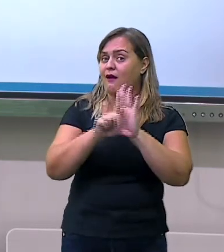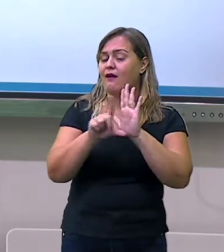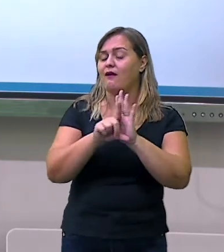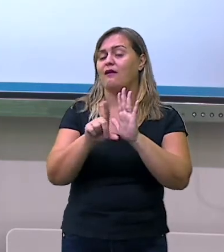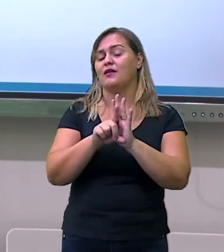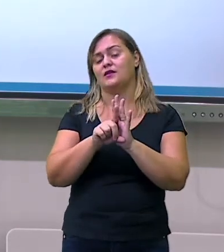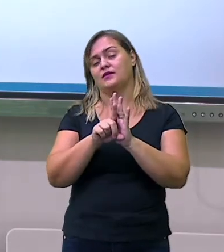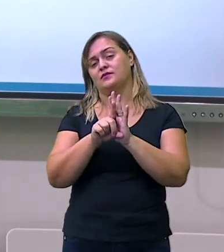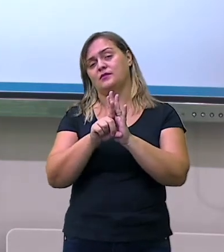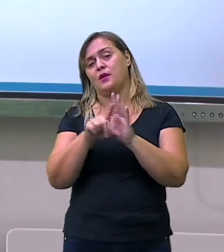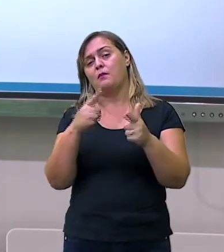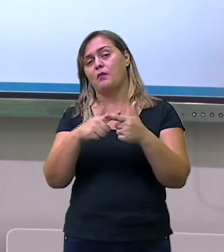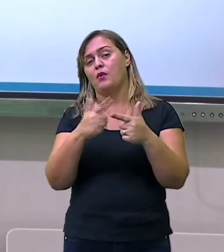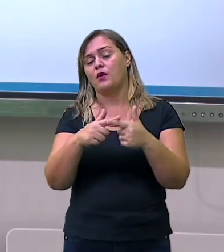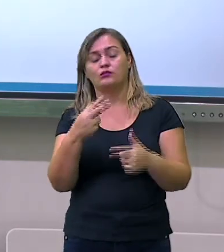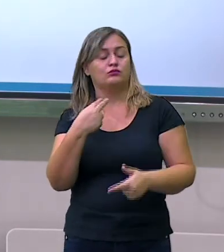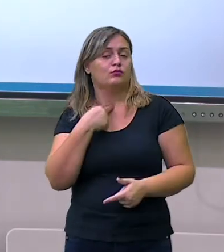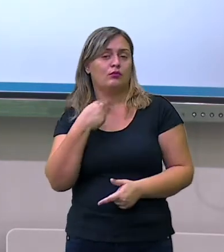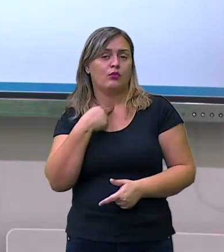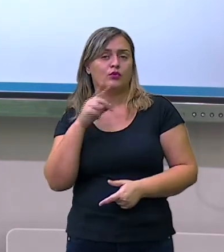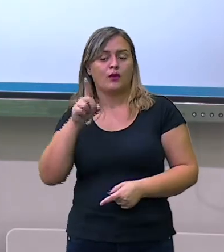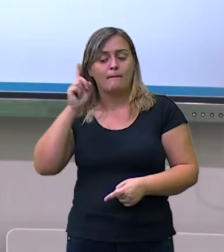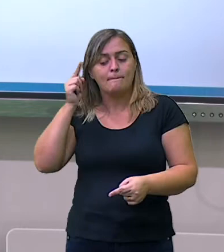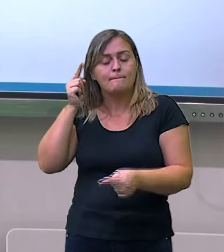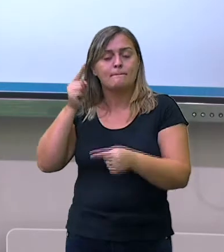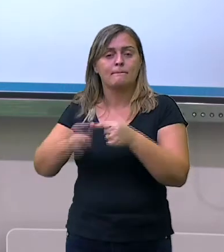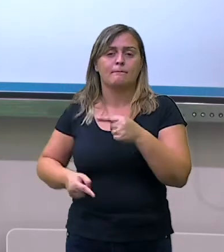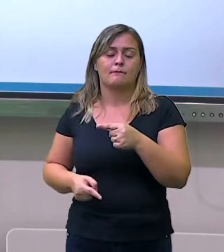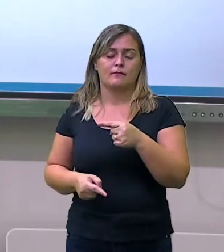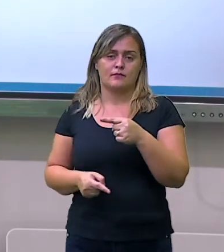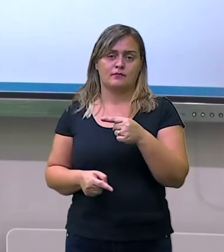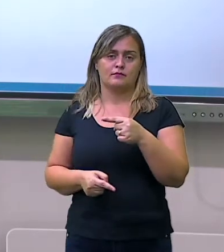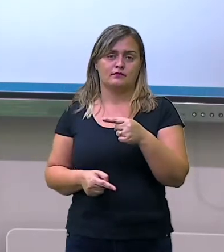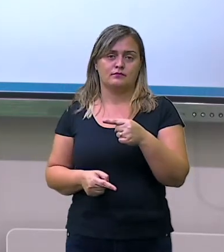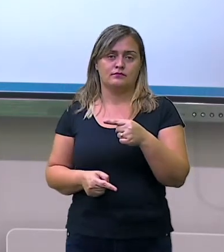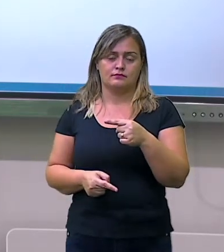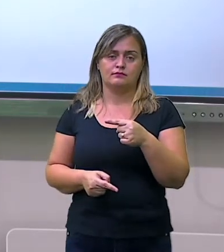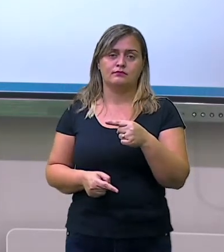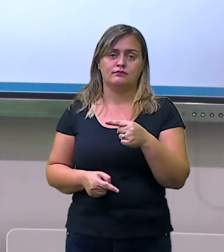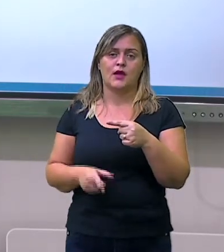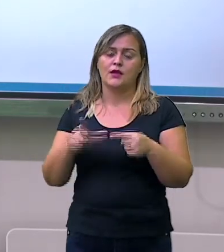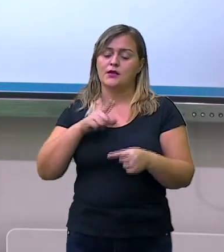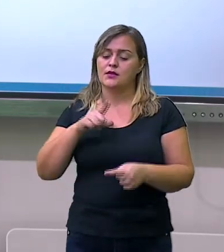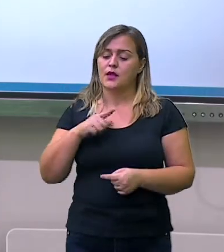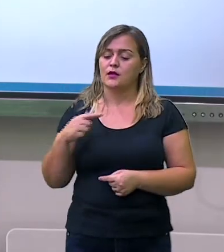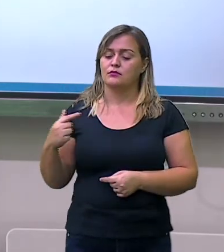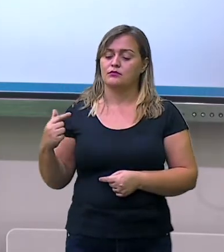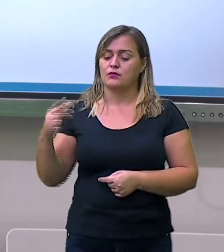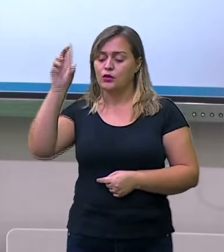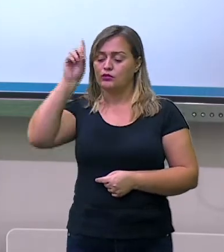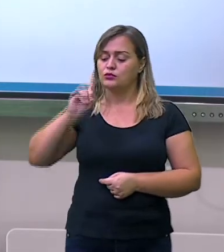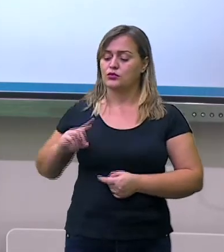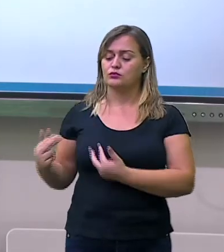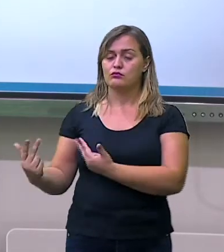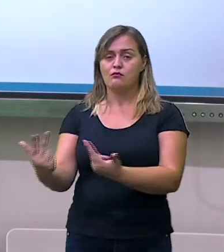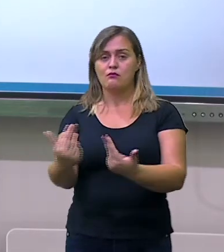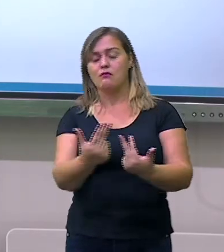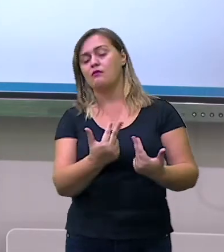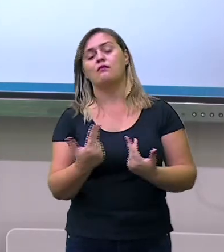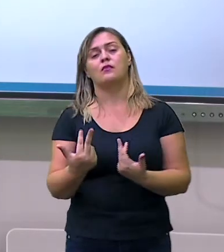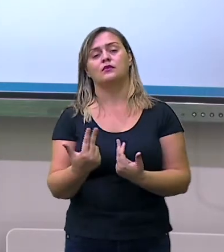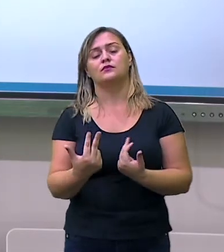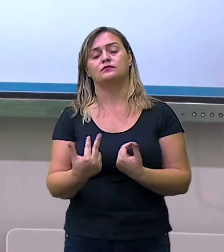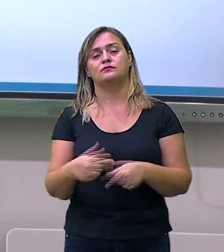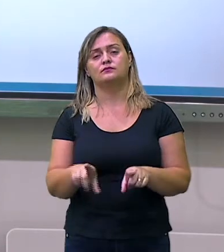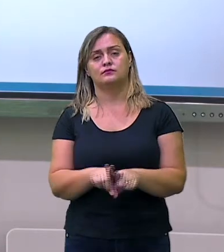certo? Porque ele é cidadão e ele precisa ter os mesmos direitos. O direito que é para ele, vale para mim também